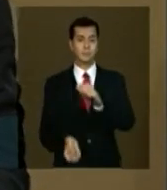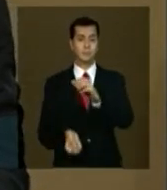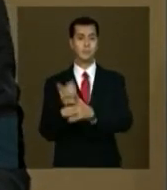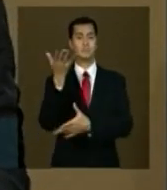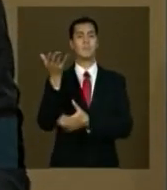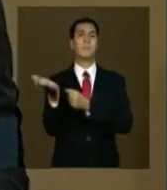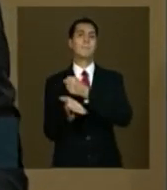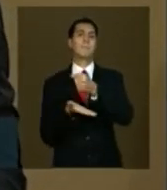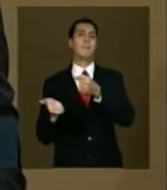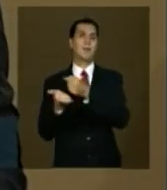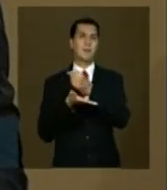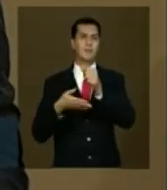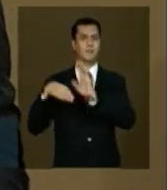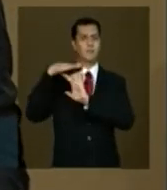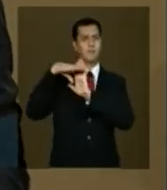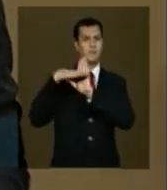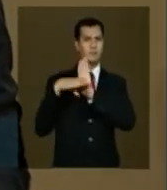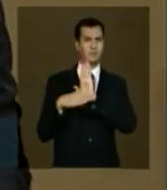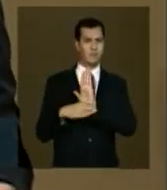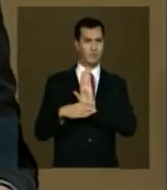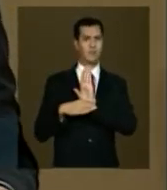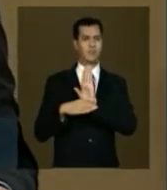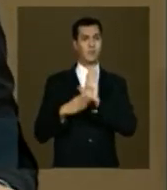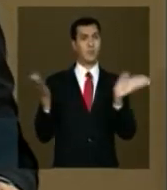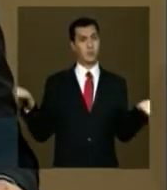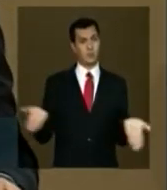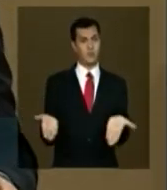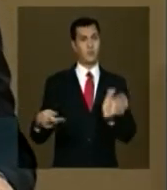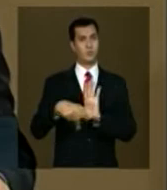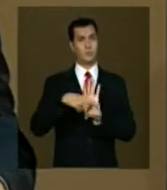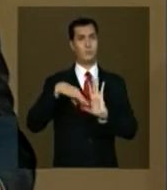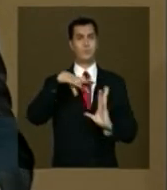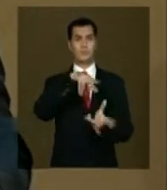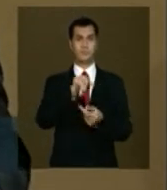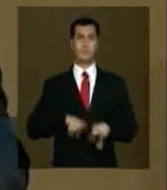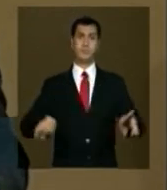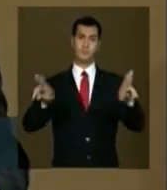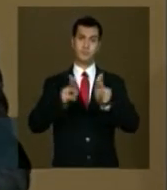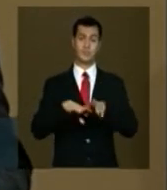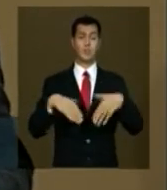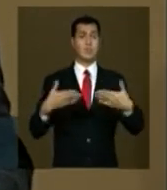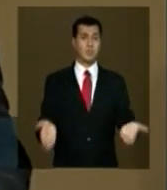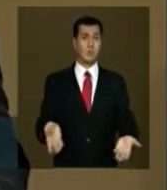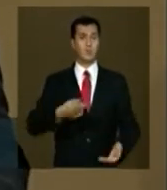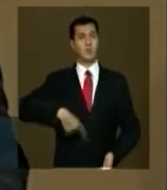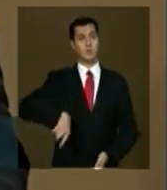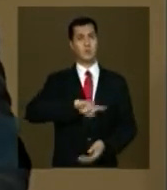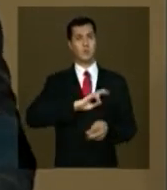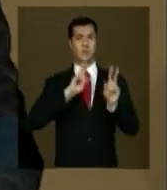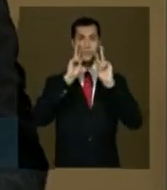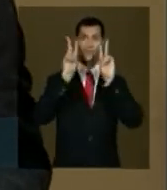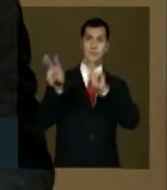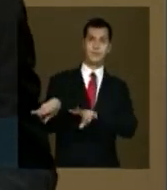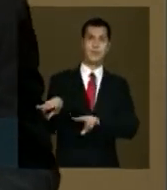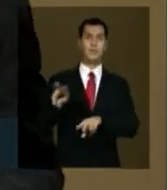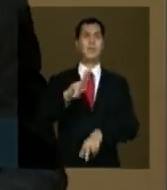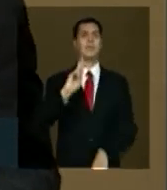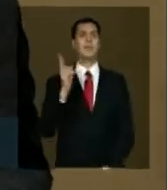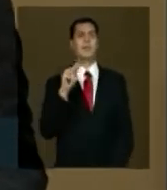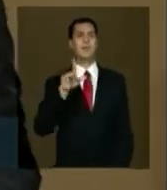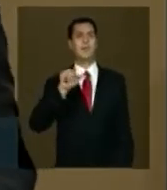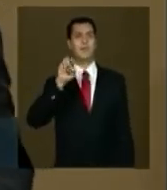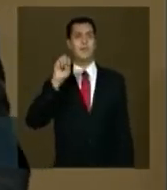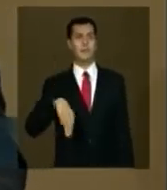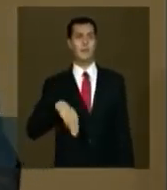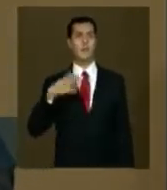contemporânea das Nações Unidas e quando nós ouvimos a a representante do pnud em seu